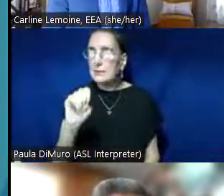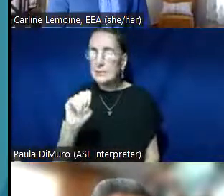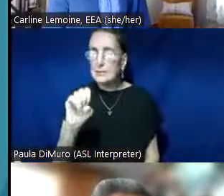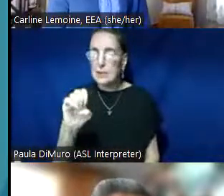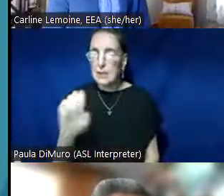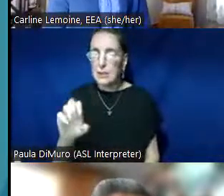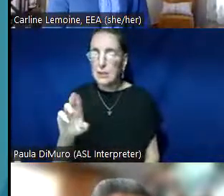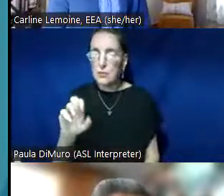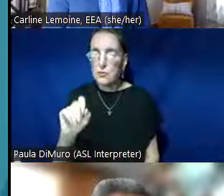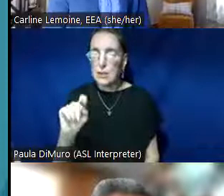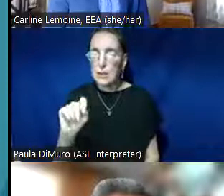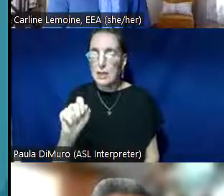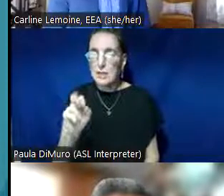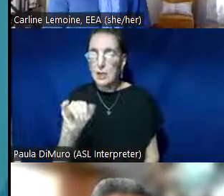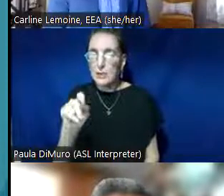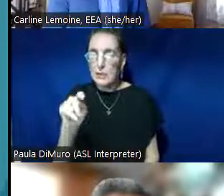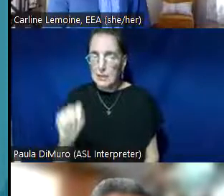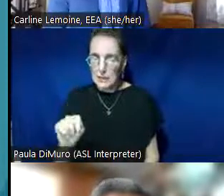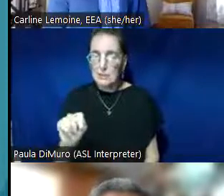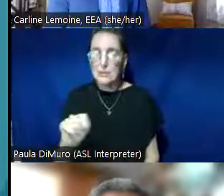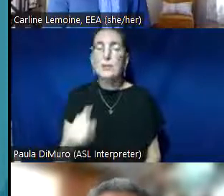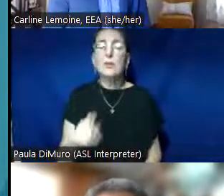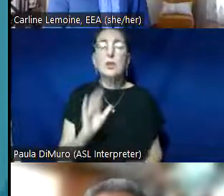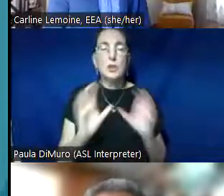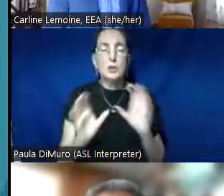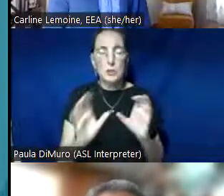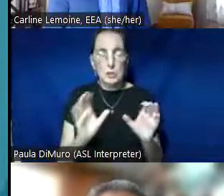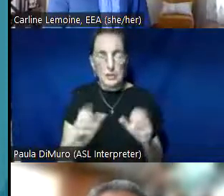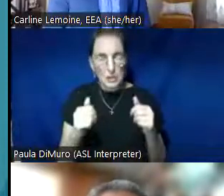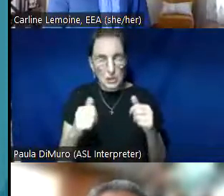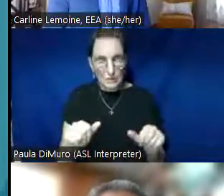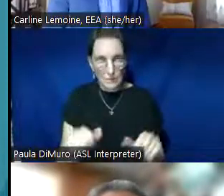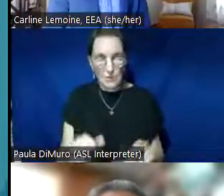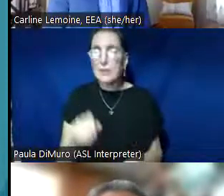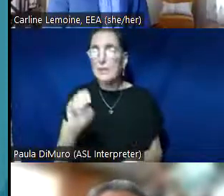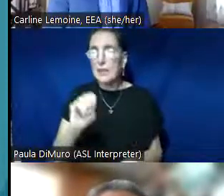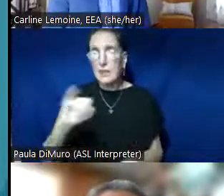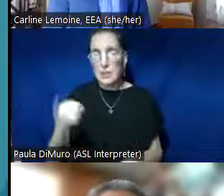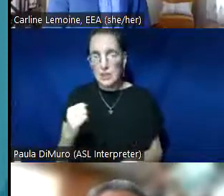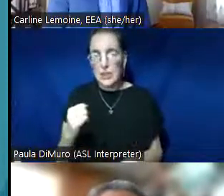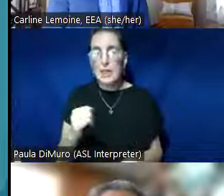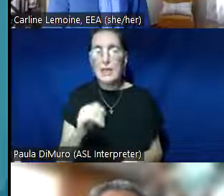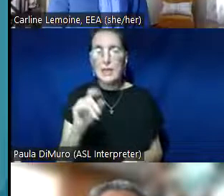de EEA, em adição para esforços de comunicação.